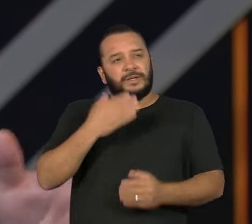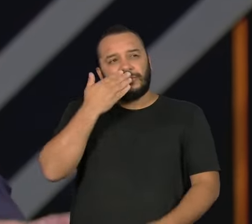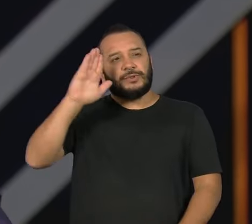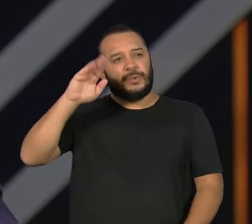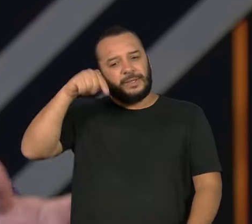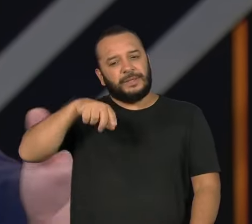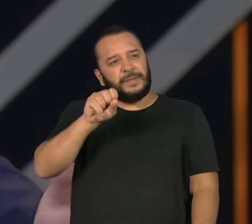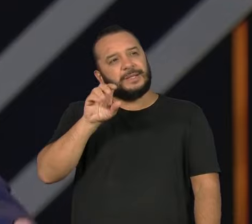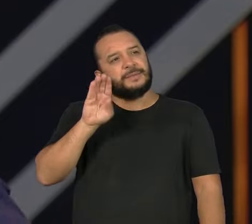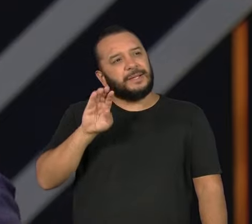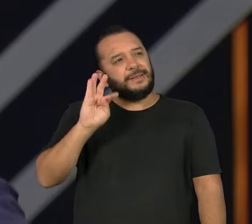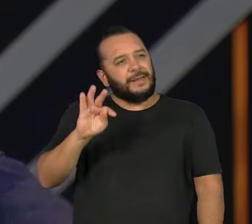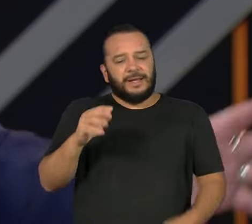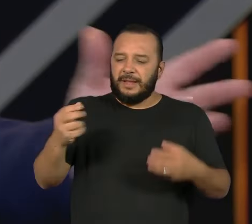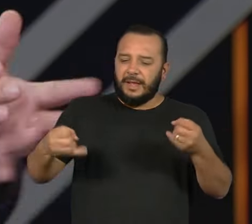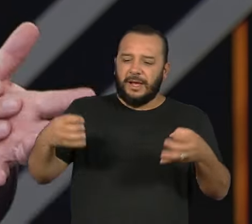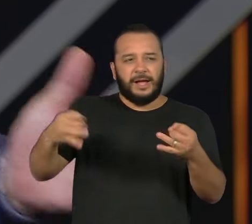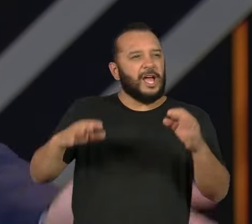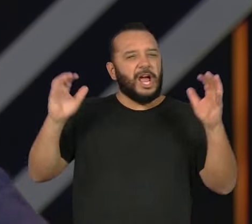SBT diretamente.